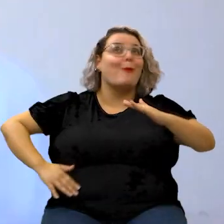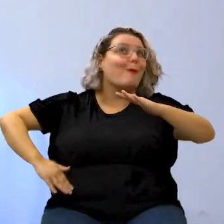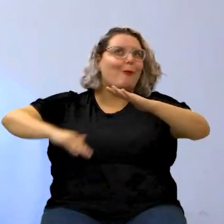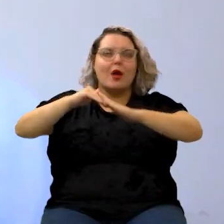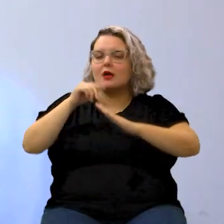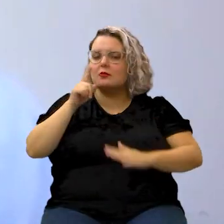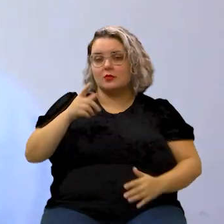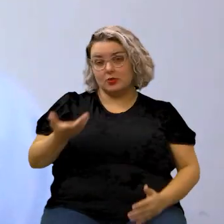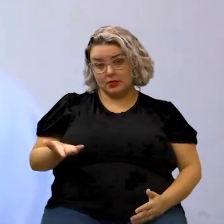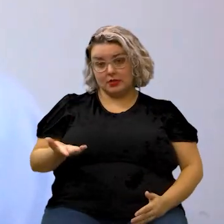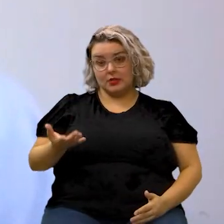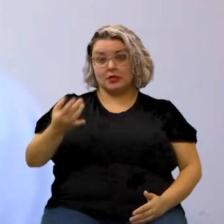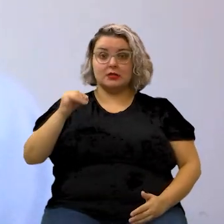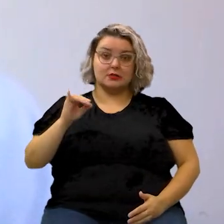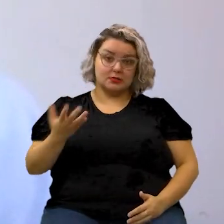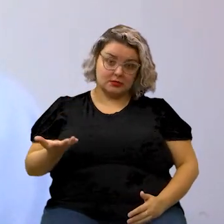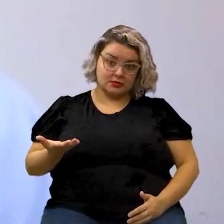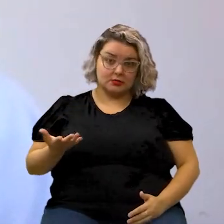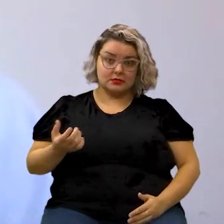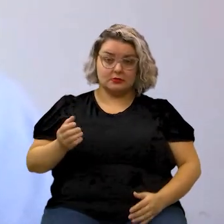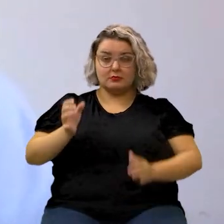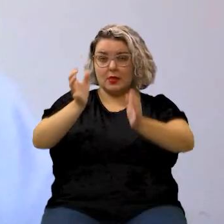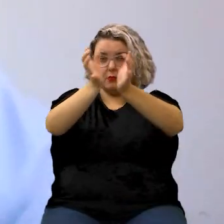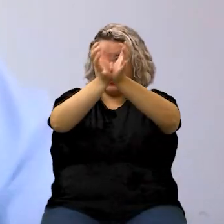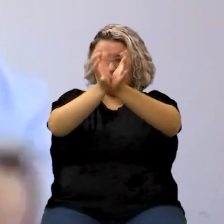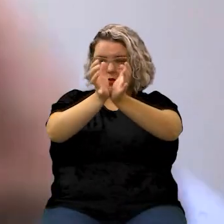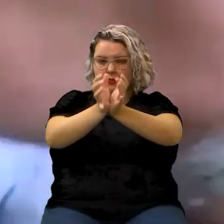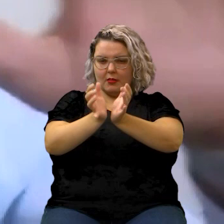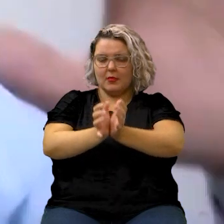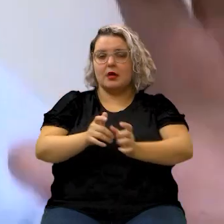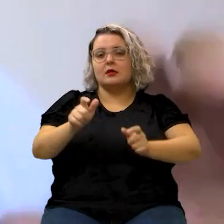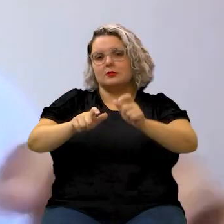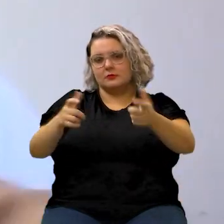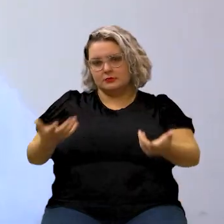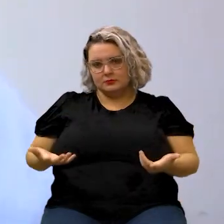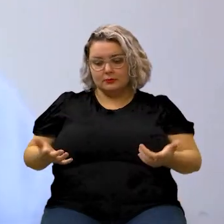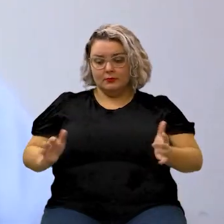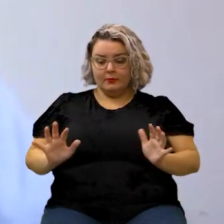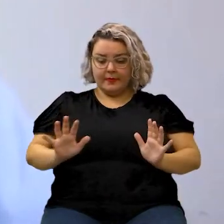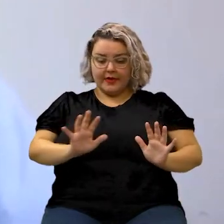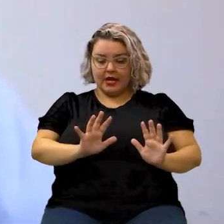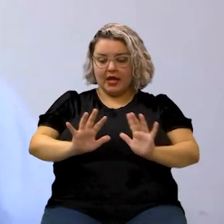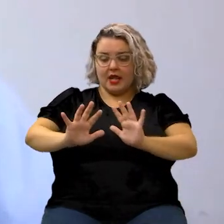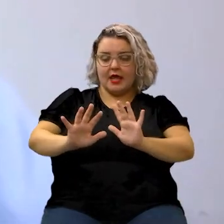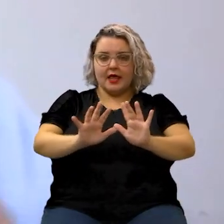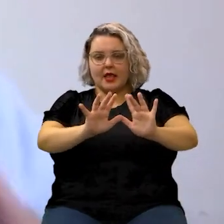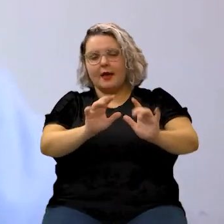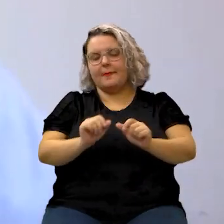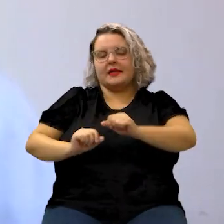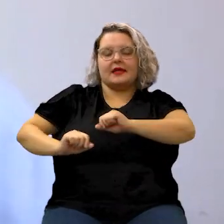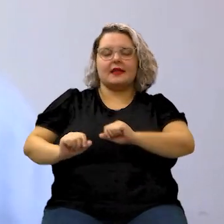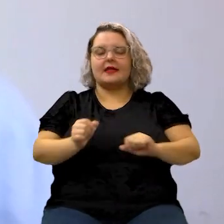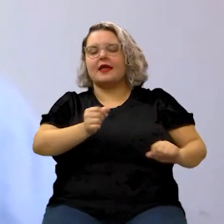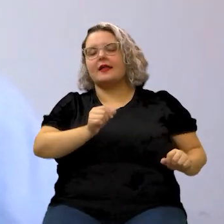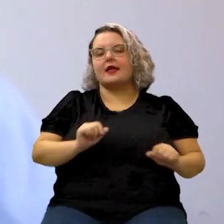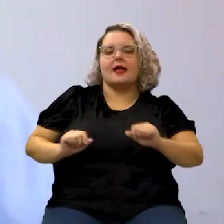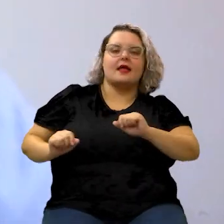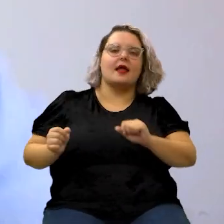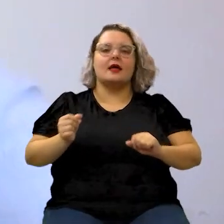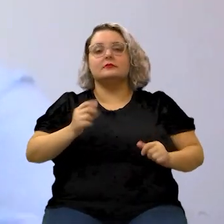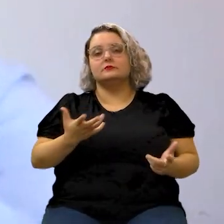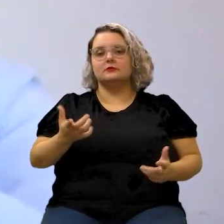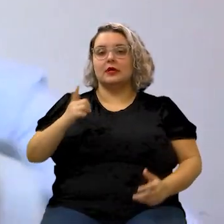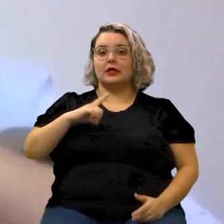máximo que ela pode. E se a gente for colocar em alguma situação, aquelas pessoas que estão dentro do desfile. Então, tem um tempo que a escola de samba